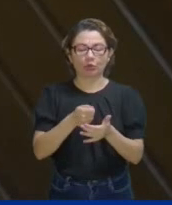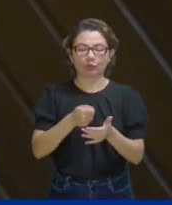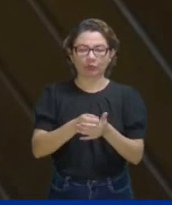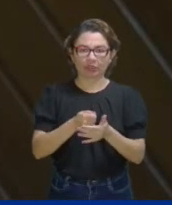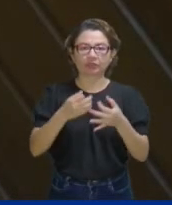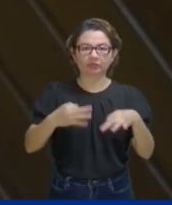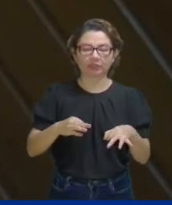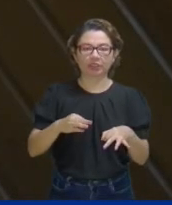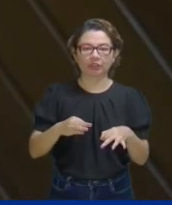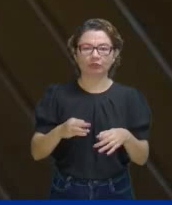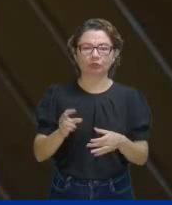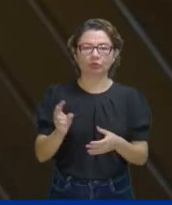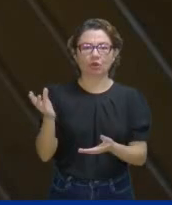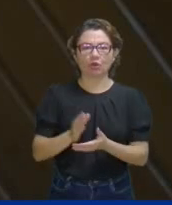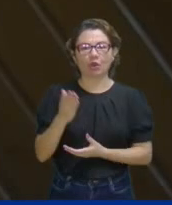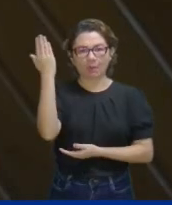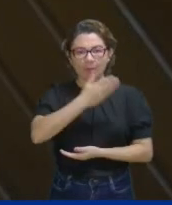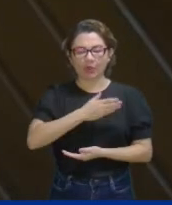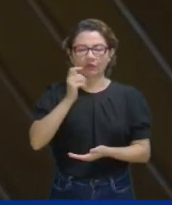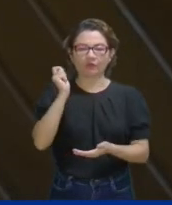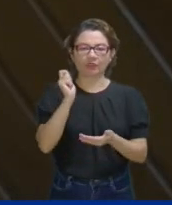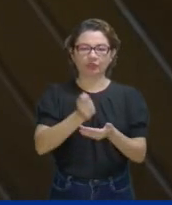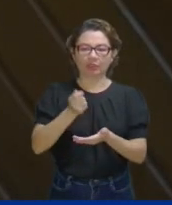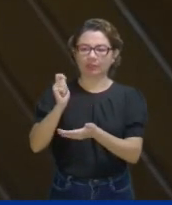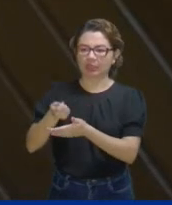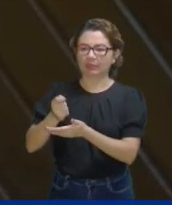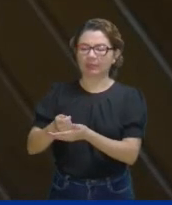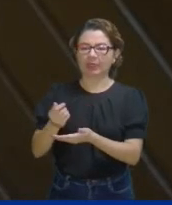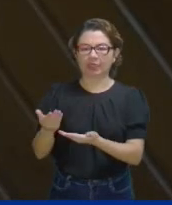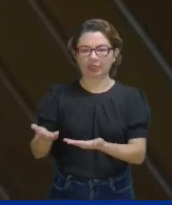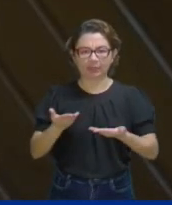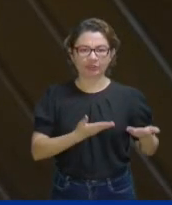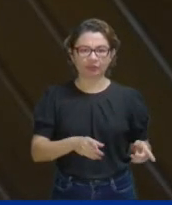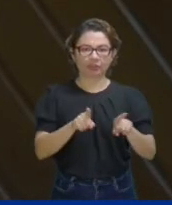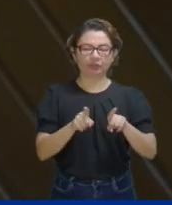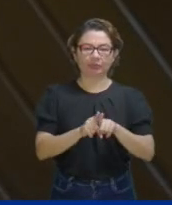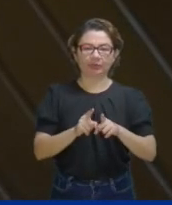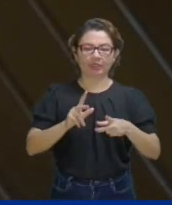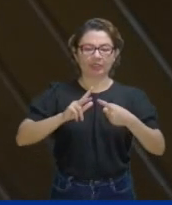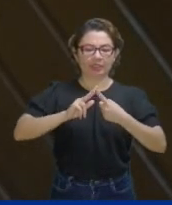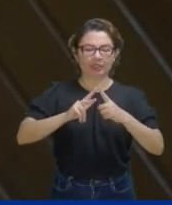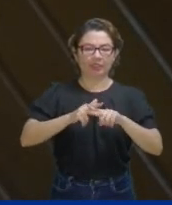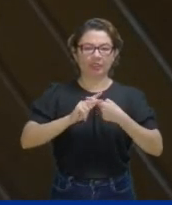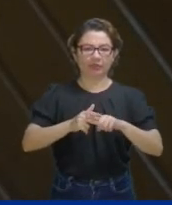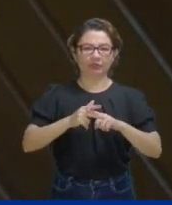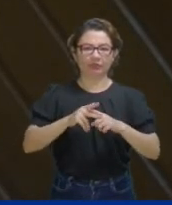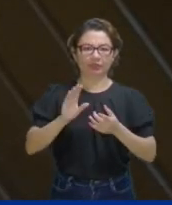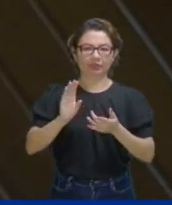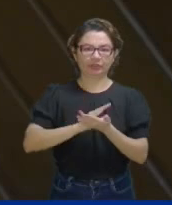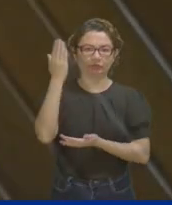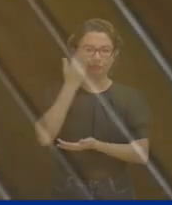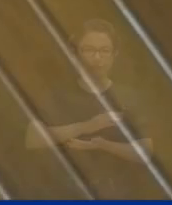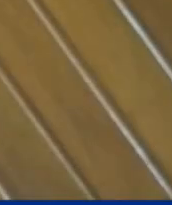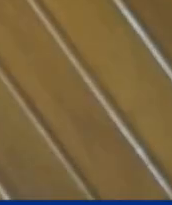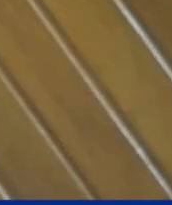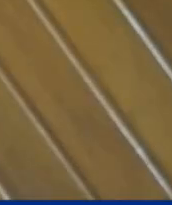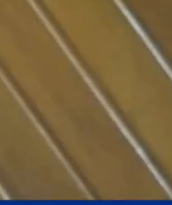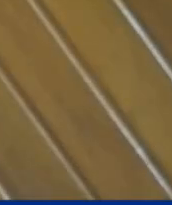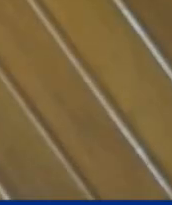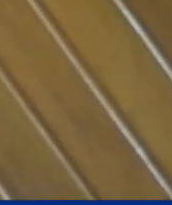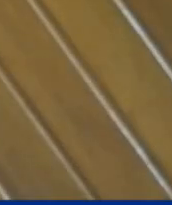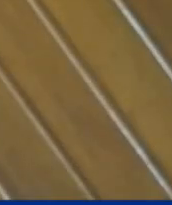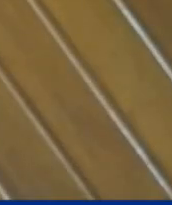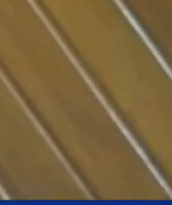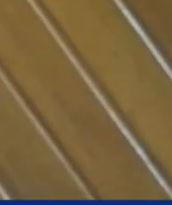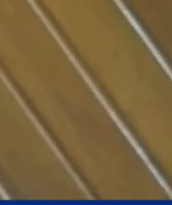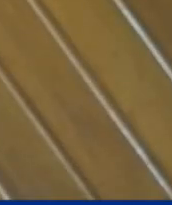obrigação por meio de comprovante de pagamento e requereu na mesma sentada o prosseguimento do feito para fins de regularização das contas. O